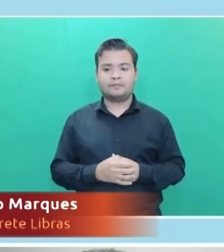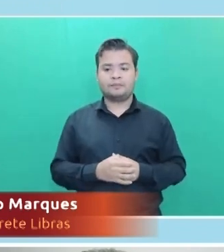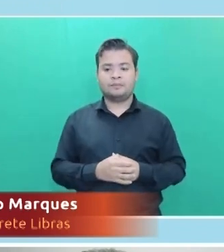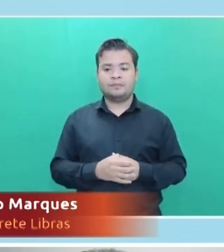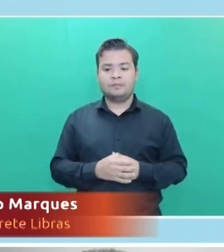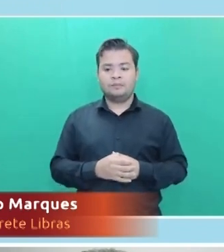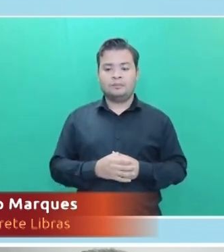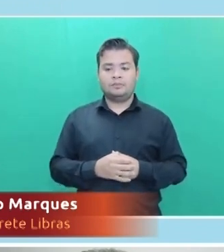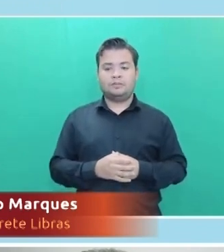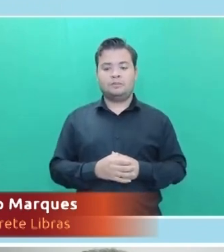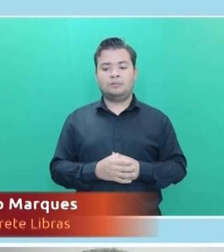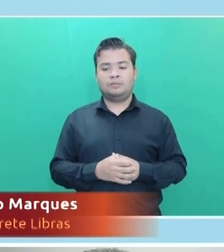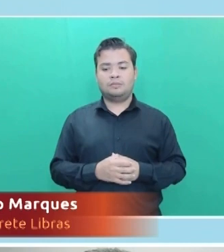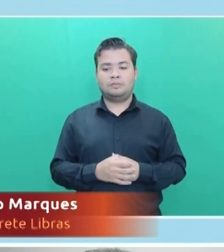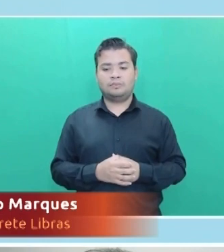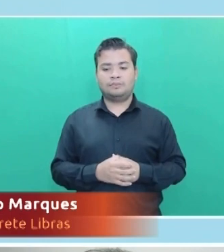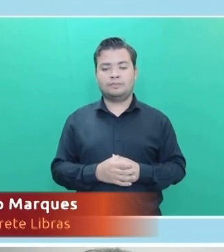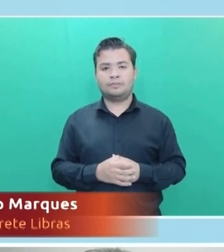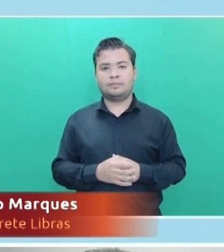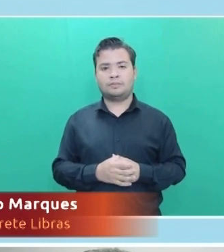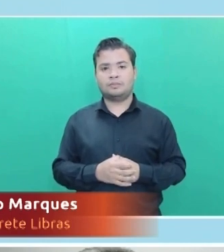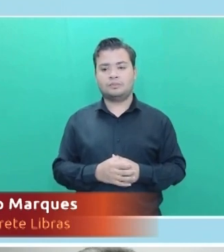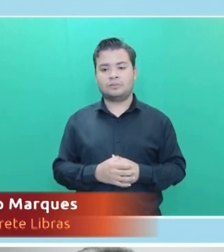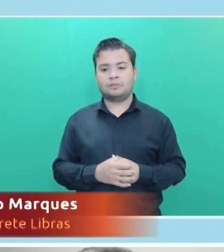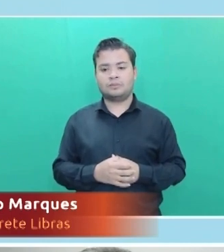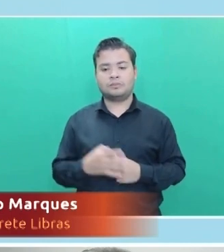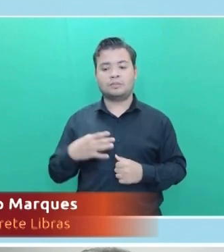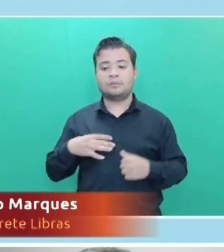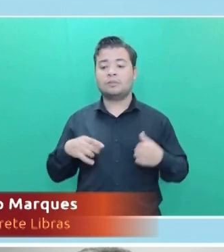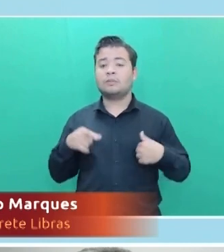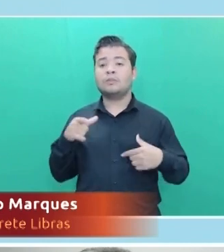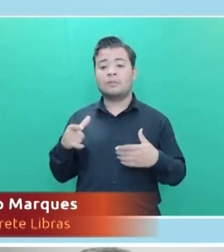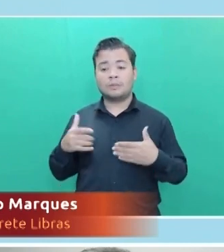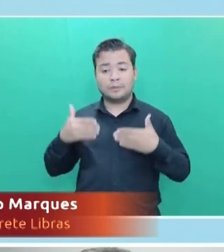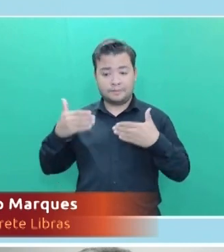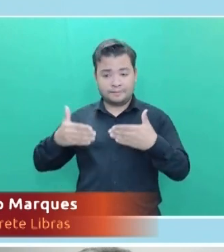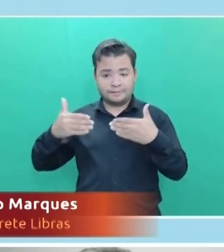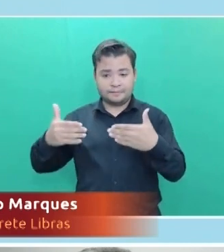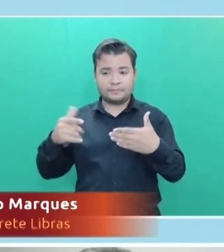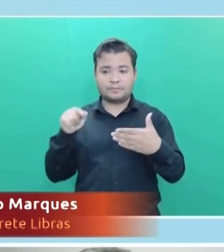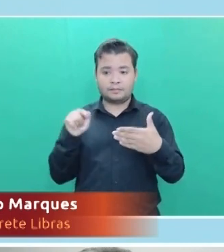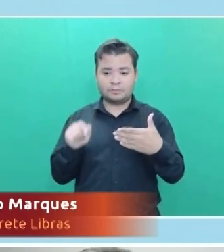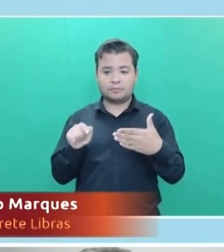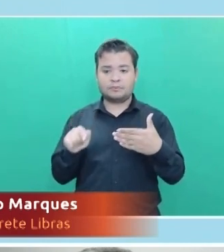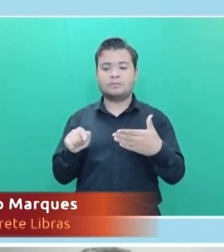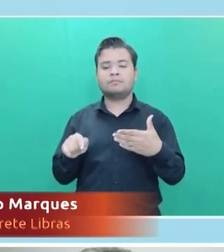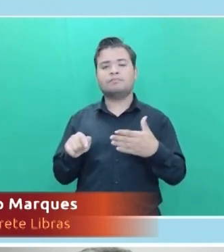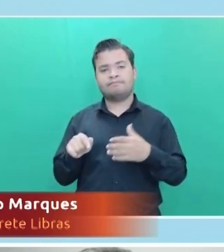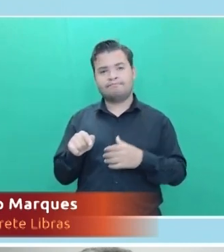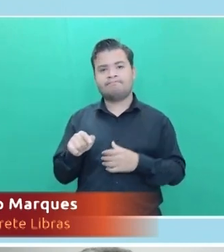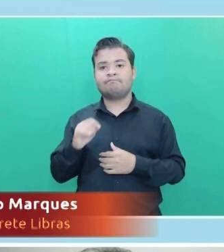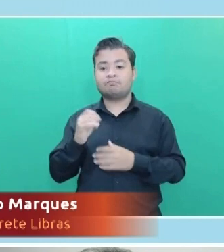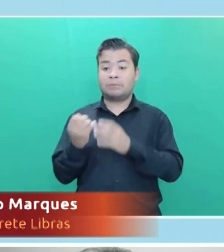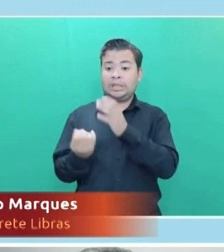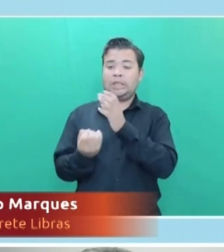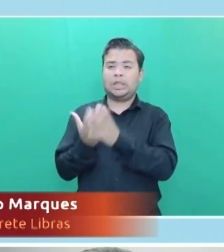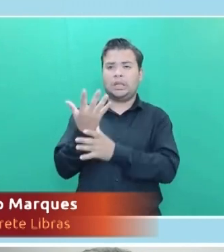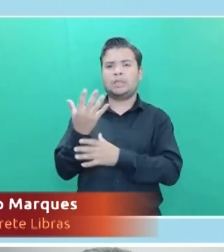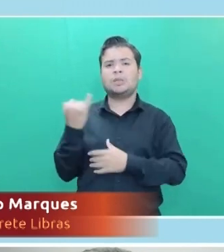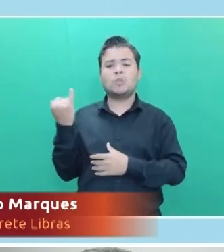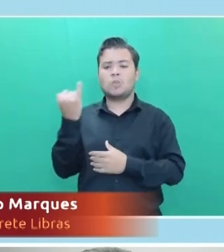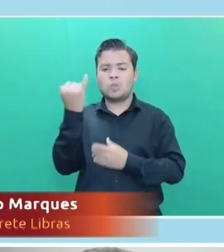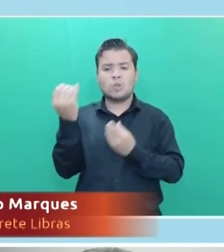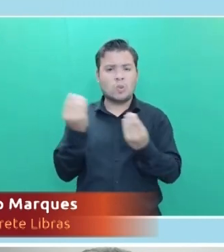A importância da criação desse secretário de Assunto Indígena é